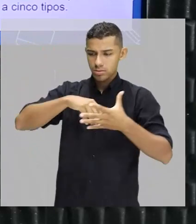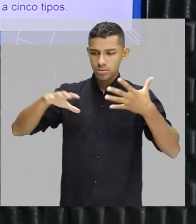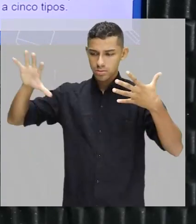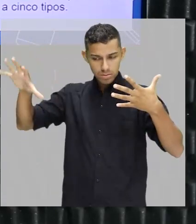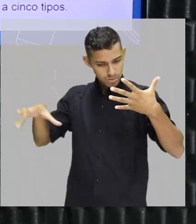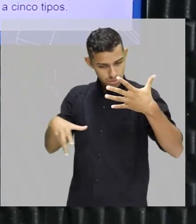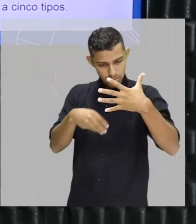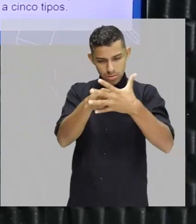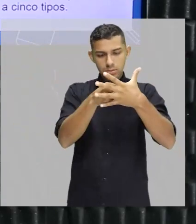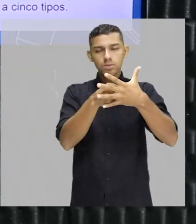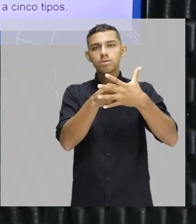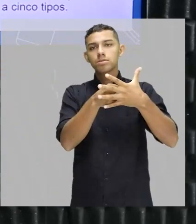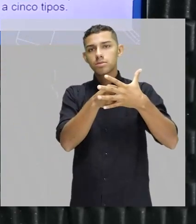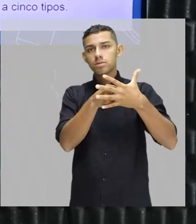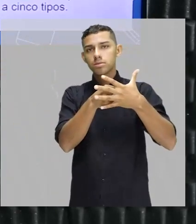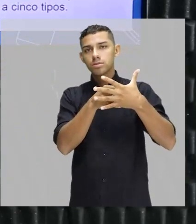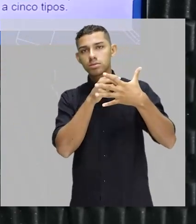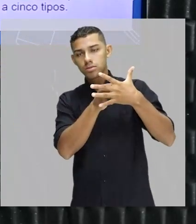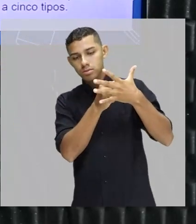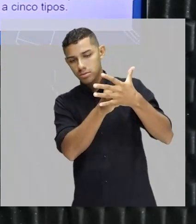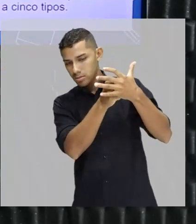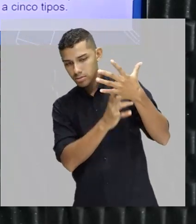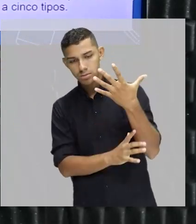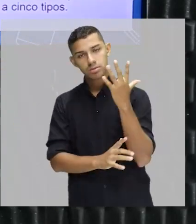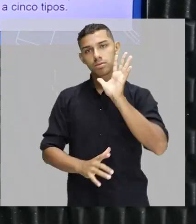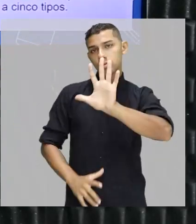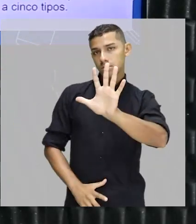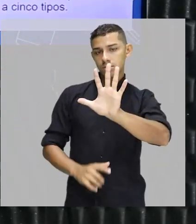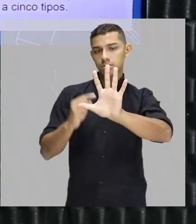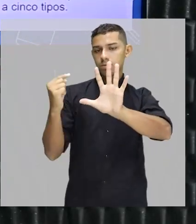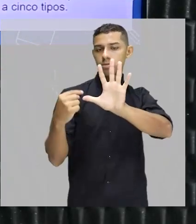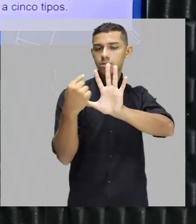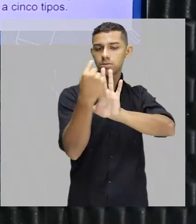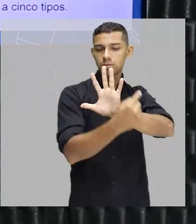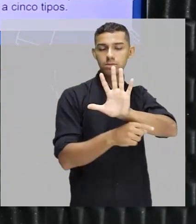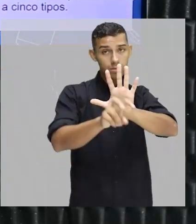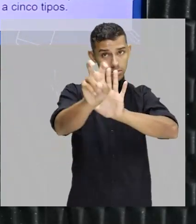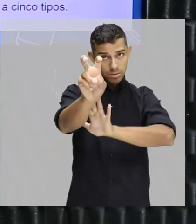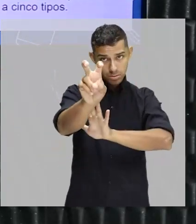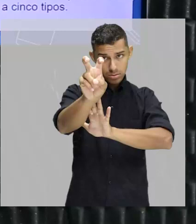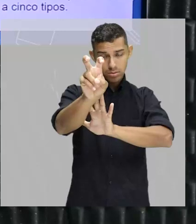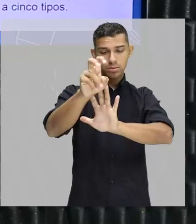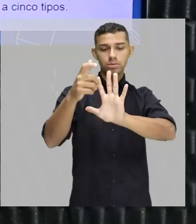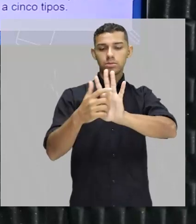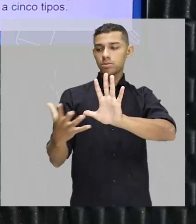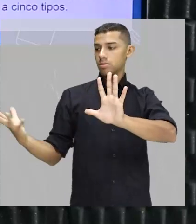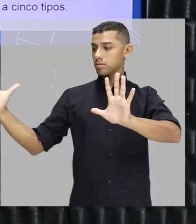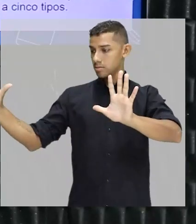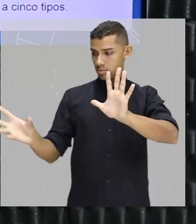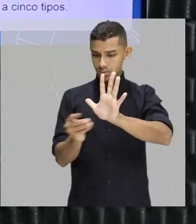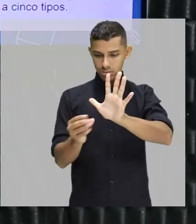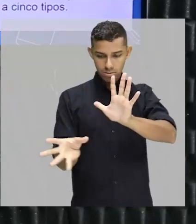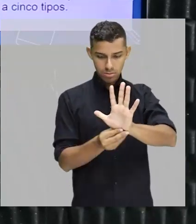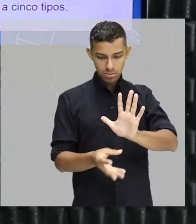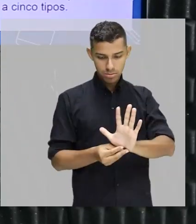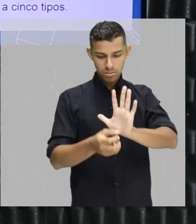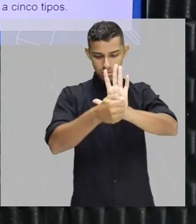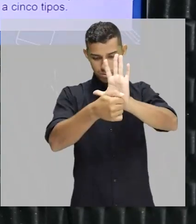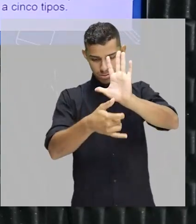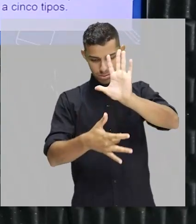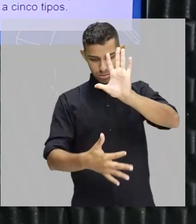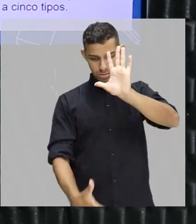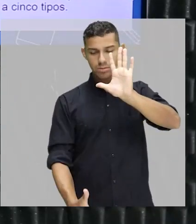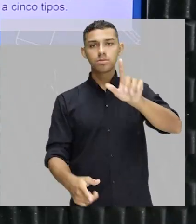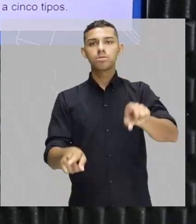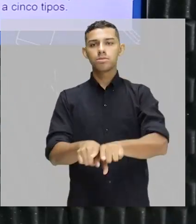O tempo todo nós estamos em contato com os gêneros textuais, né? Quando você manda uma mensagem através de um aplicativo, quando você acessa as